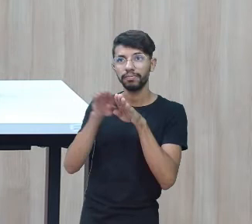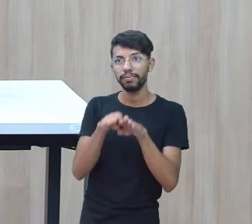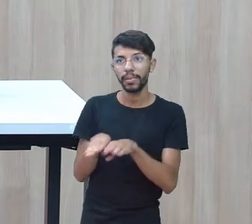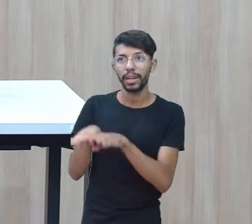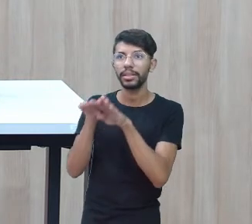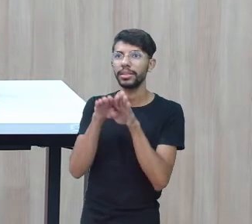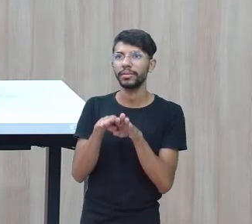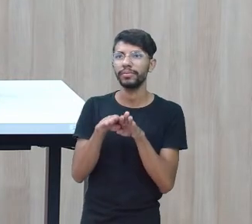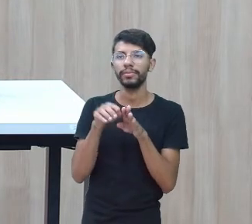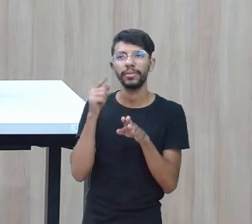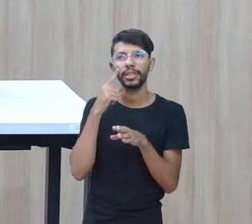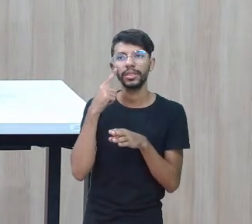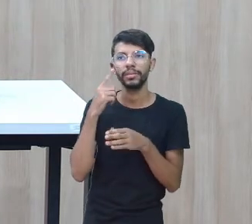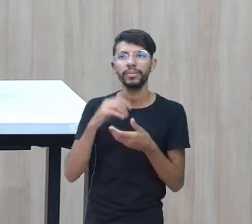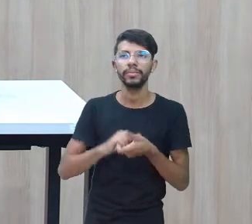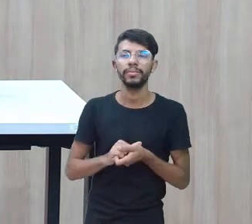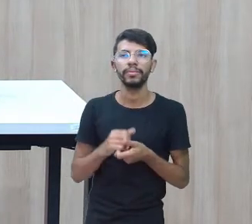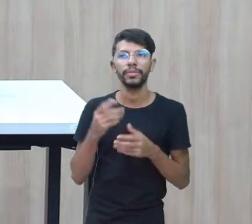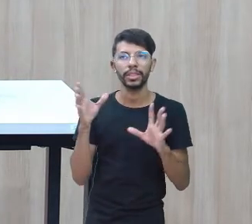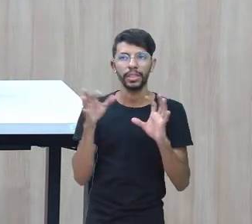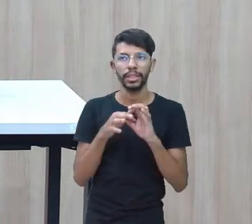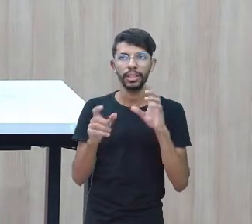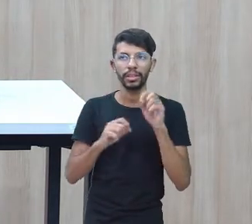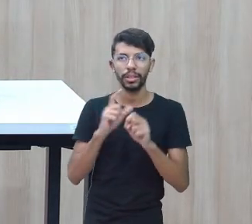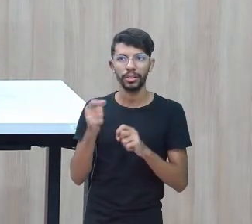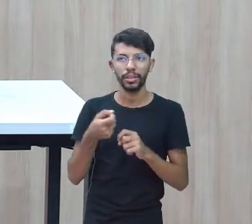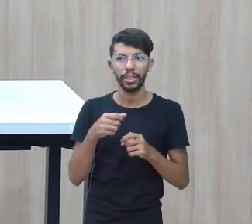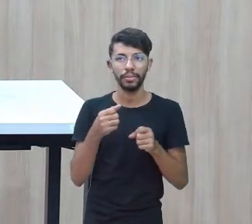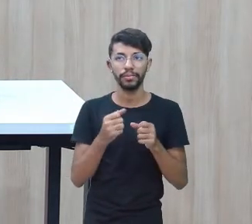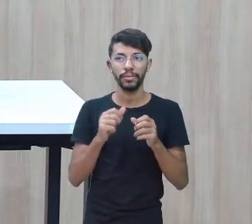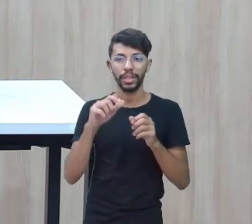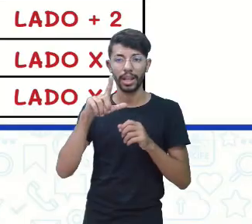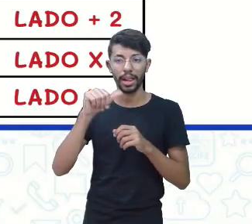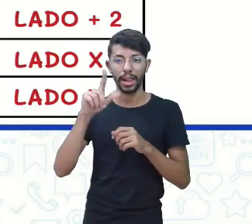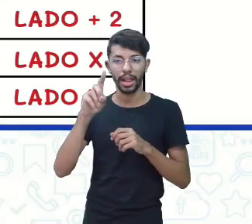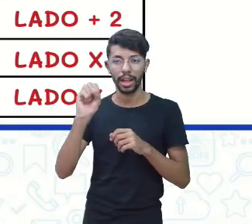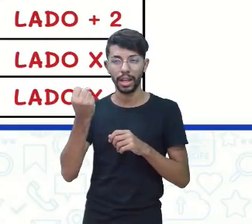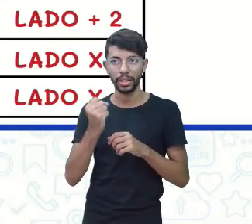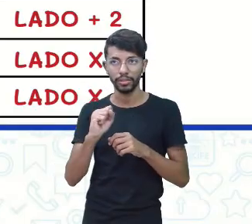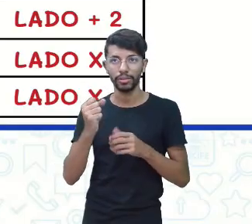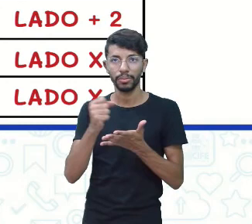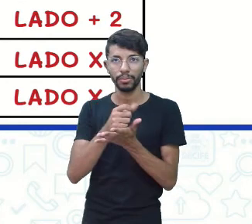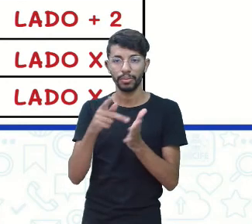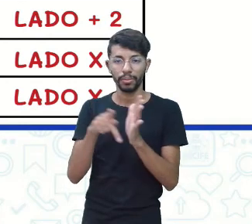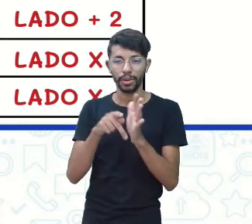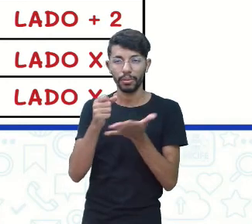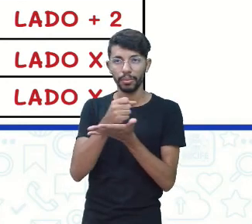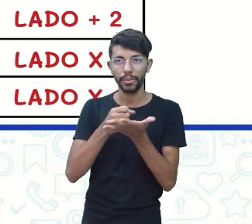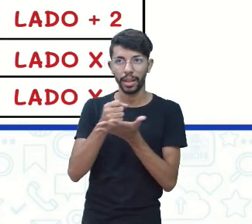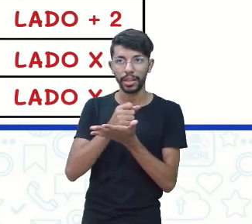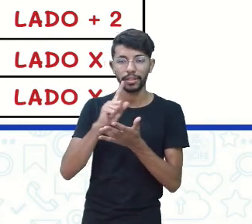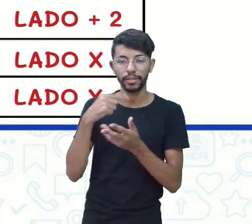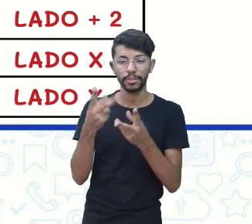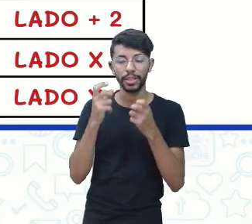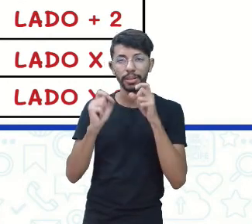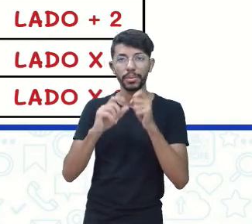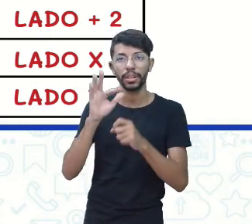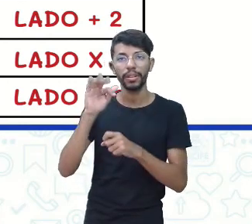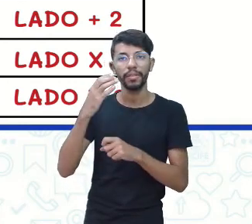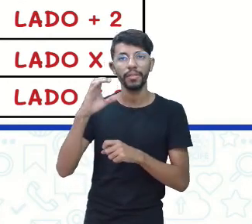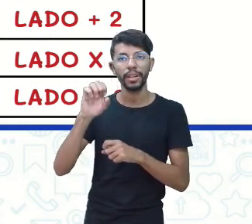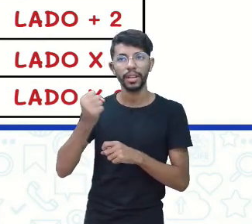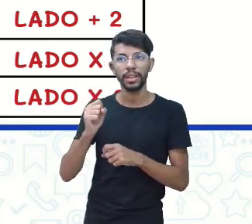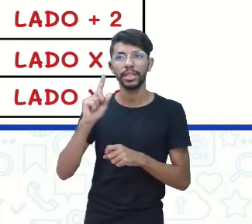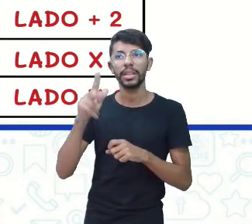ó. De acordo com a quantidade de lados que a base tiver, a gente está percebendo que as faces vão ser sempre a quantidade